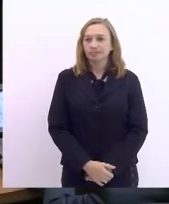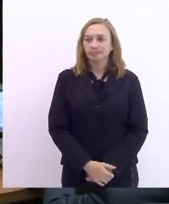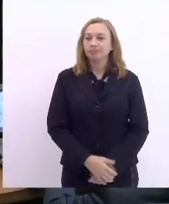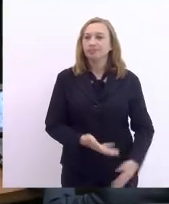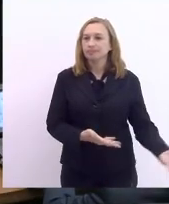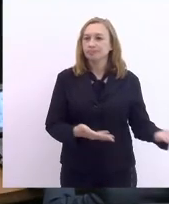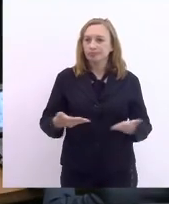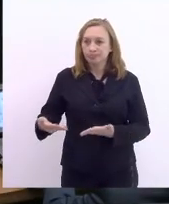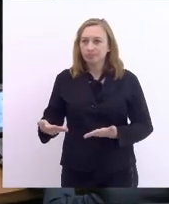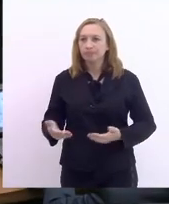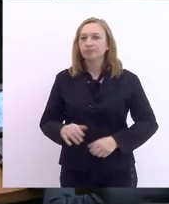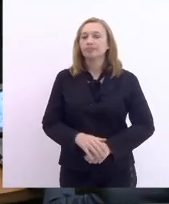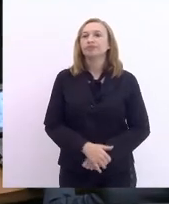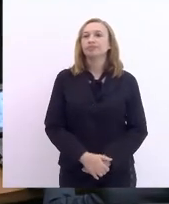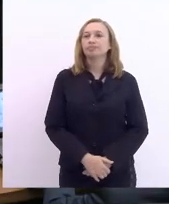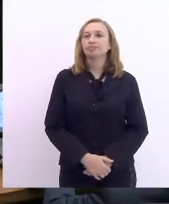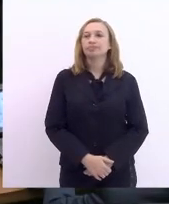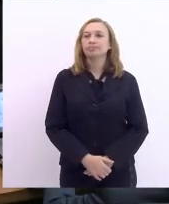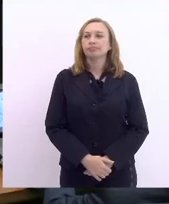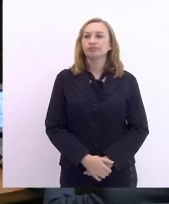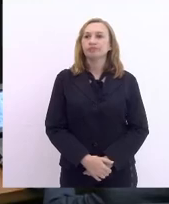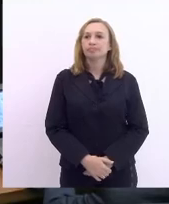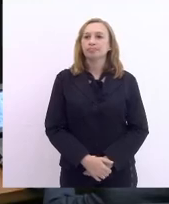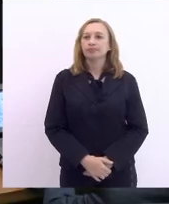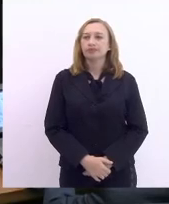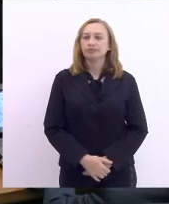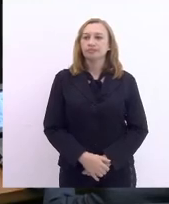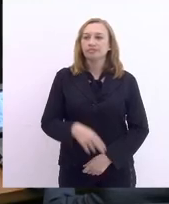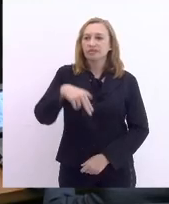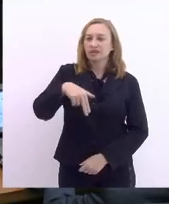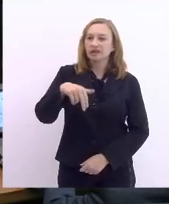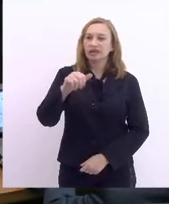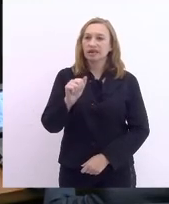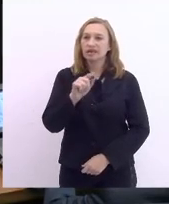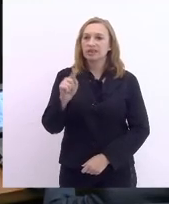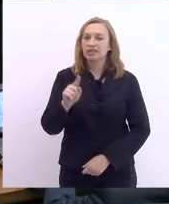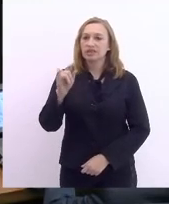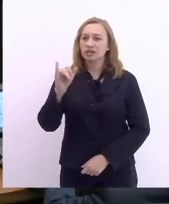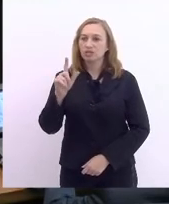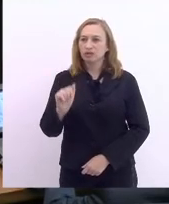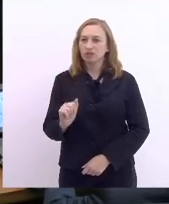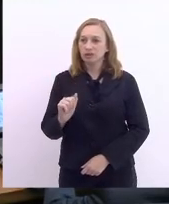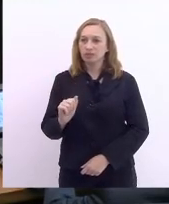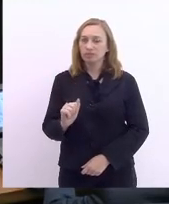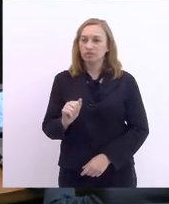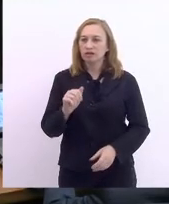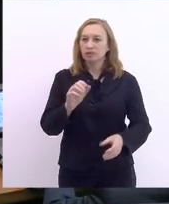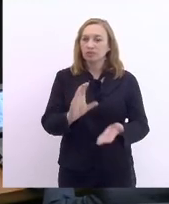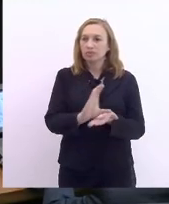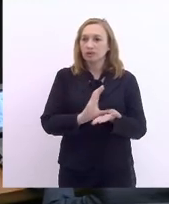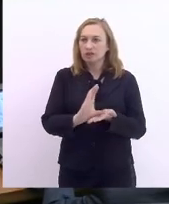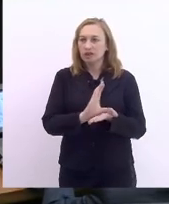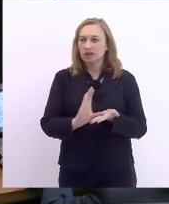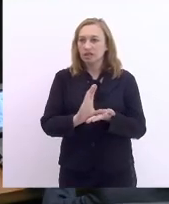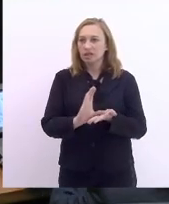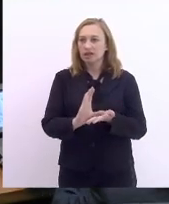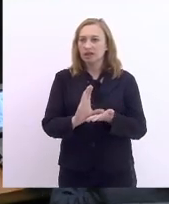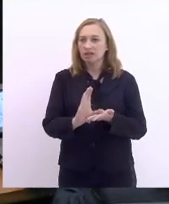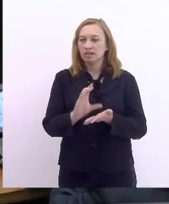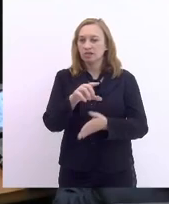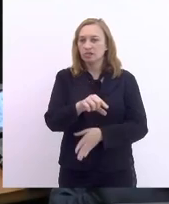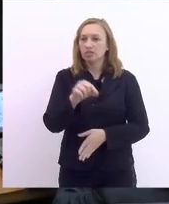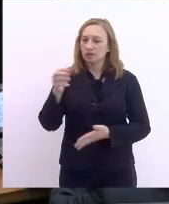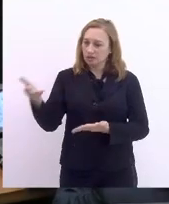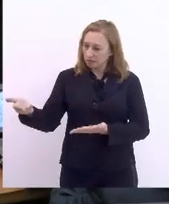me convidar para estar conosco Oi nazil da conselheira eleita e para cá por favor